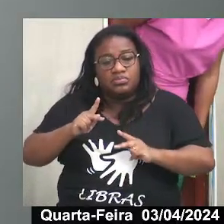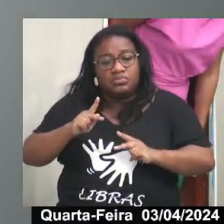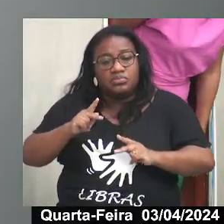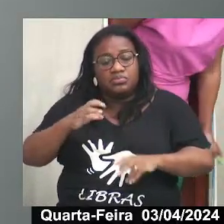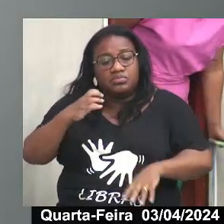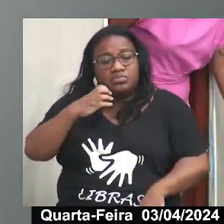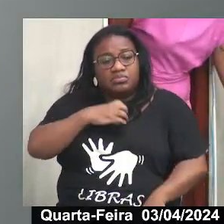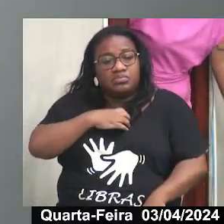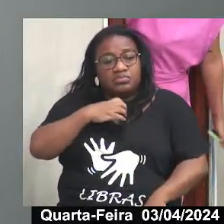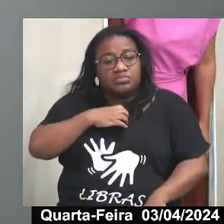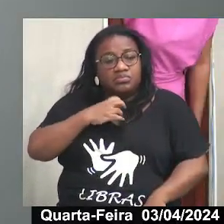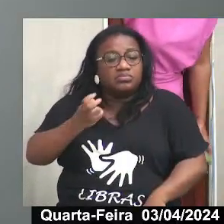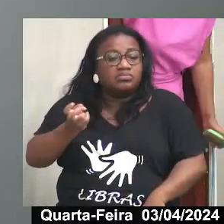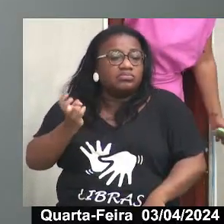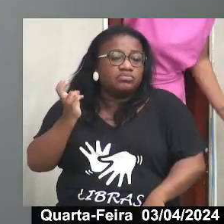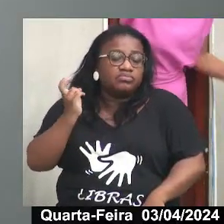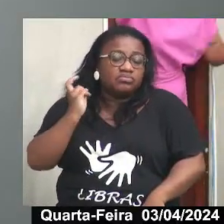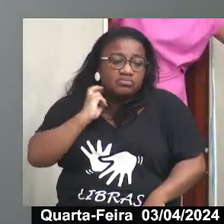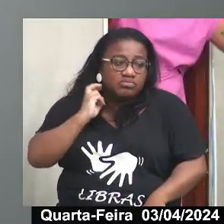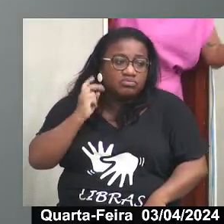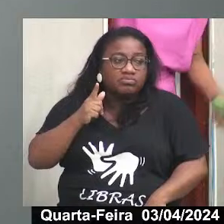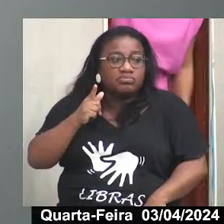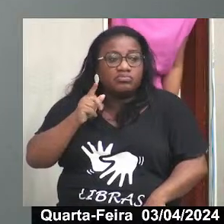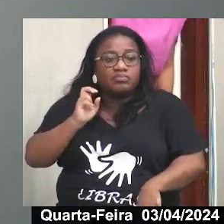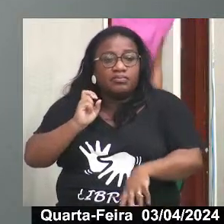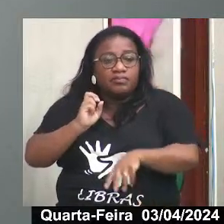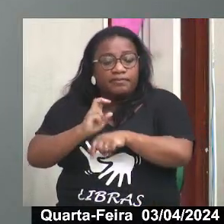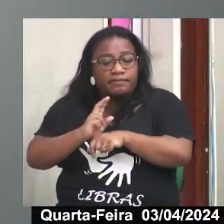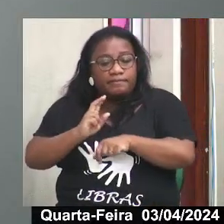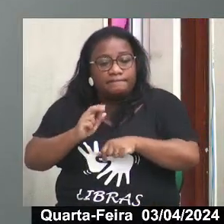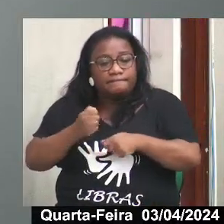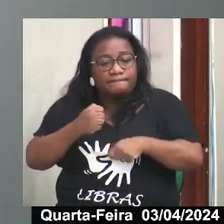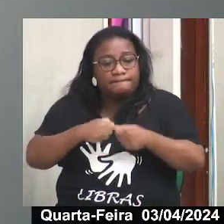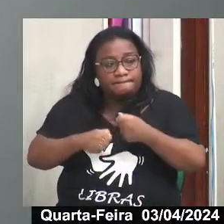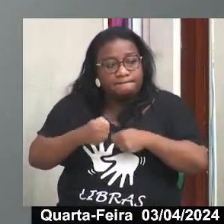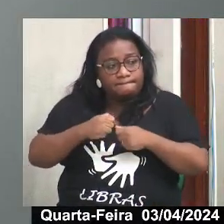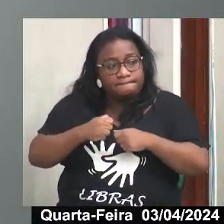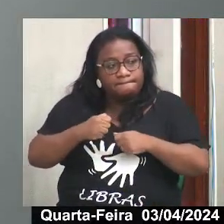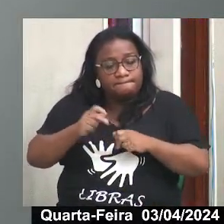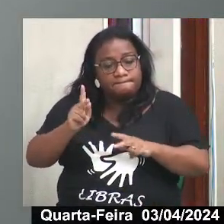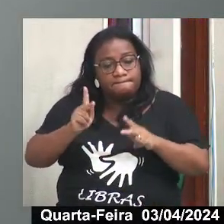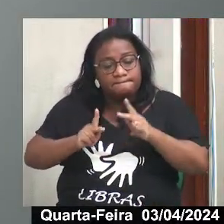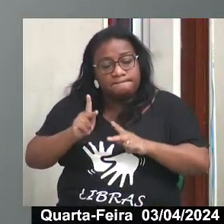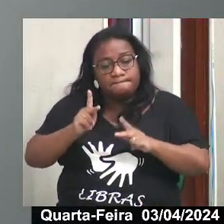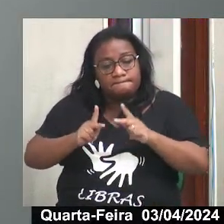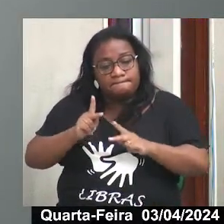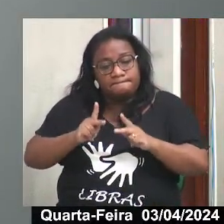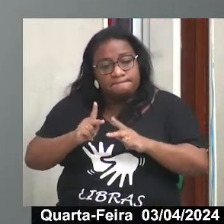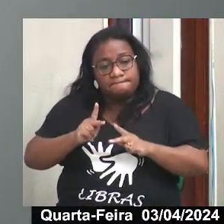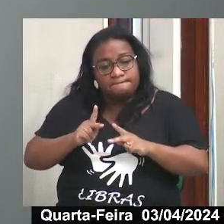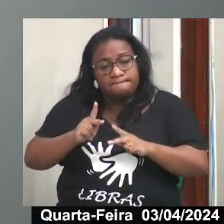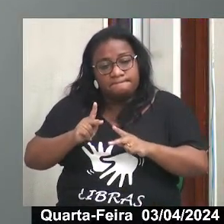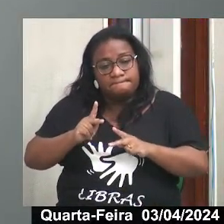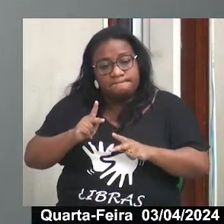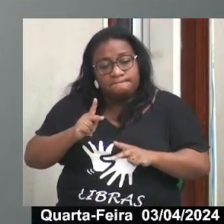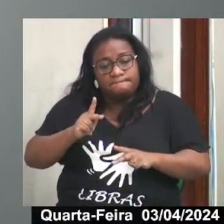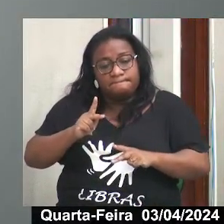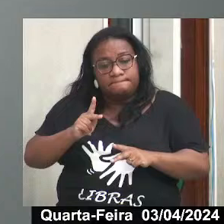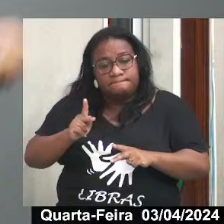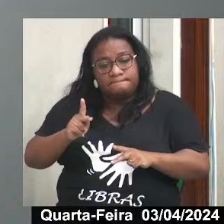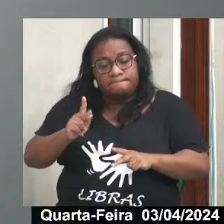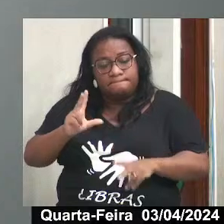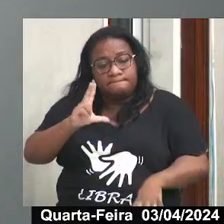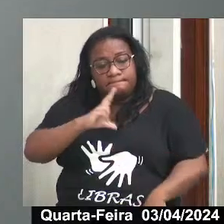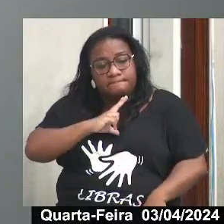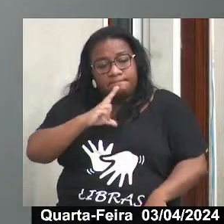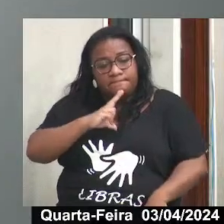do veneno que eu venho sentindo há 3 anos nessa cidade, numa administração que não cuida do povo e só cuida dos seus